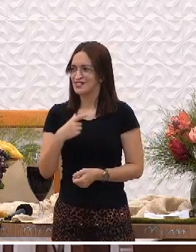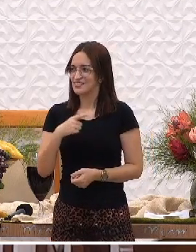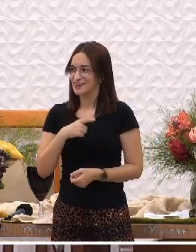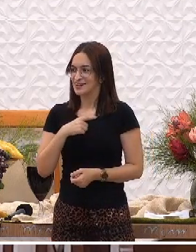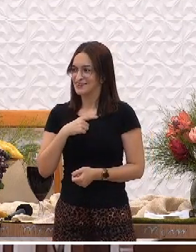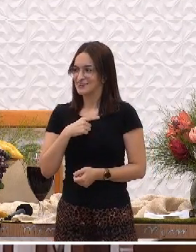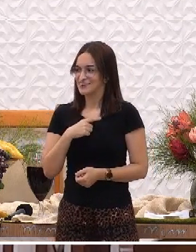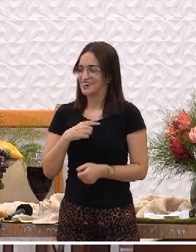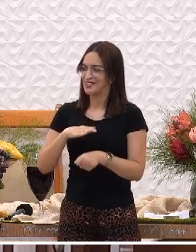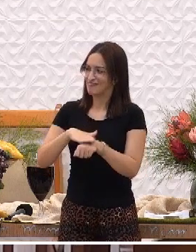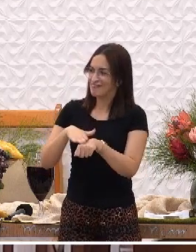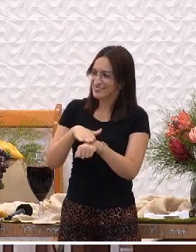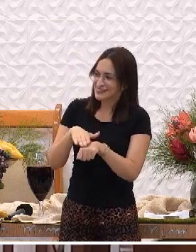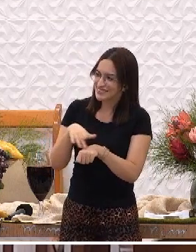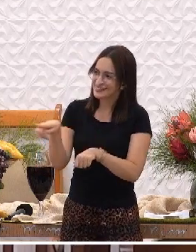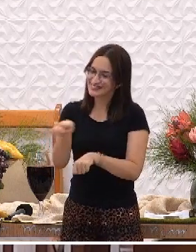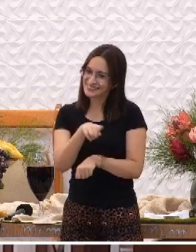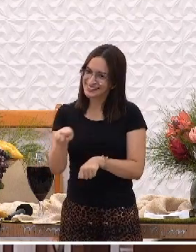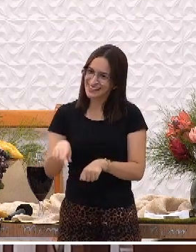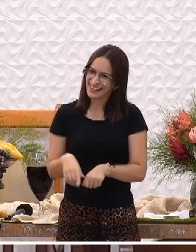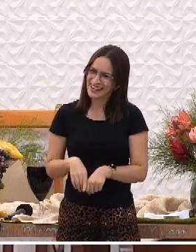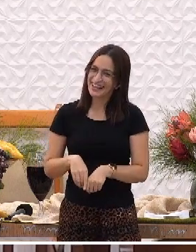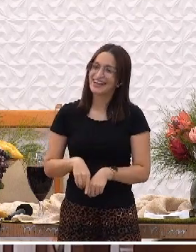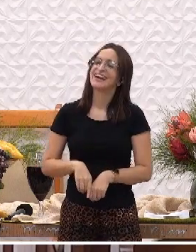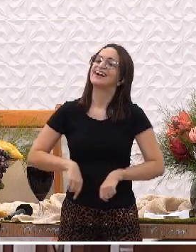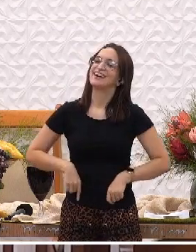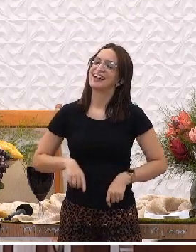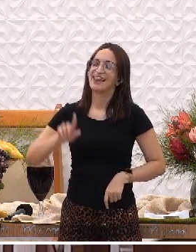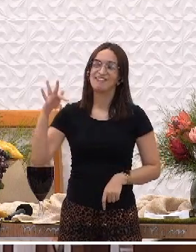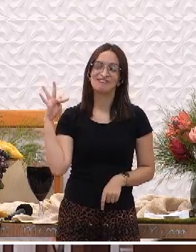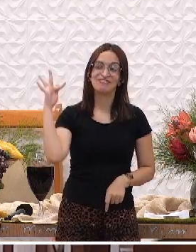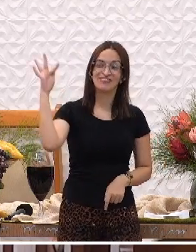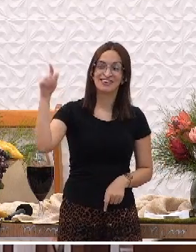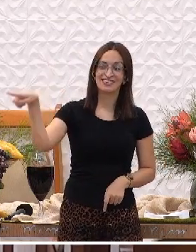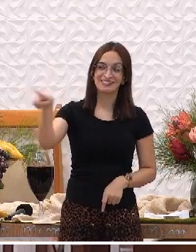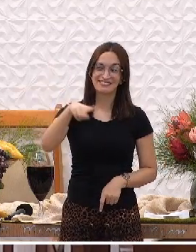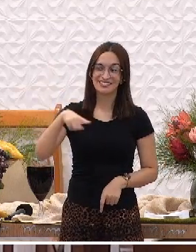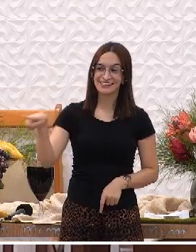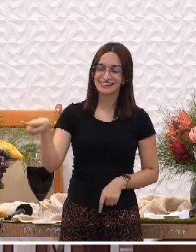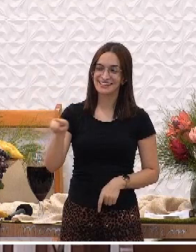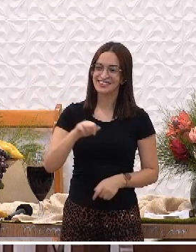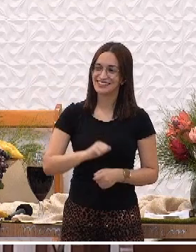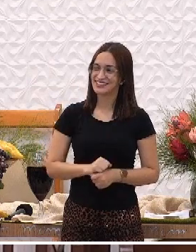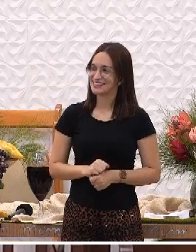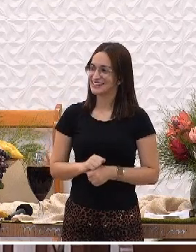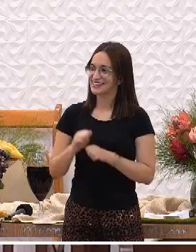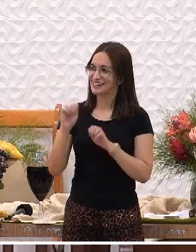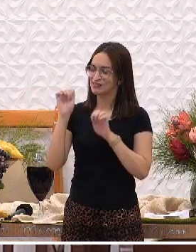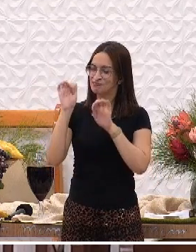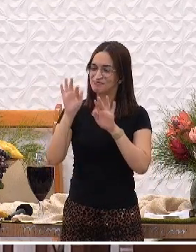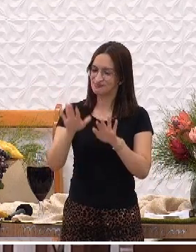quem sabe vocês não serão o próximo match da nossa secretaria. Tá certo, gente? Então, Deus